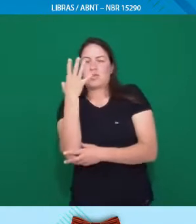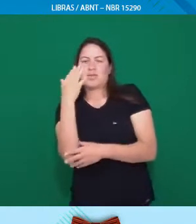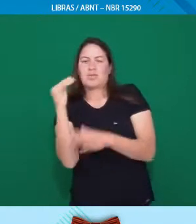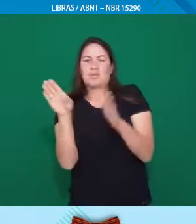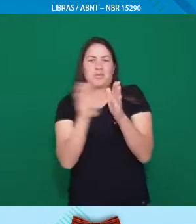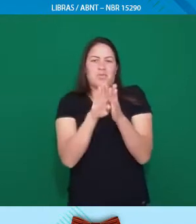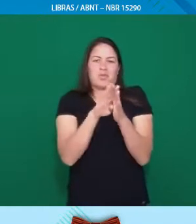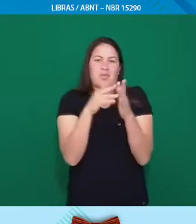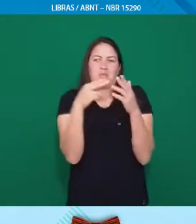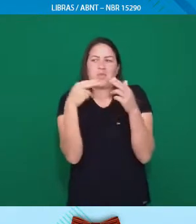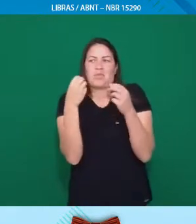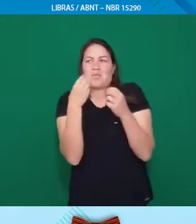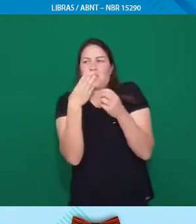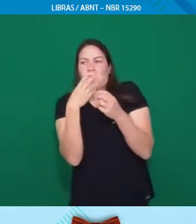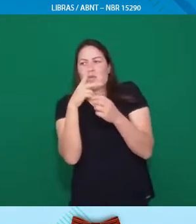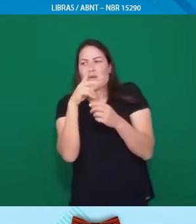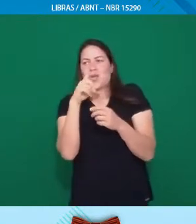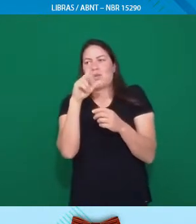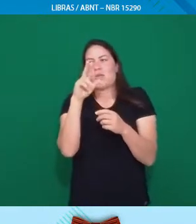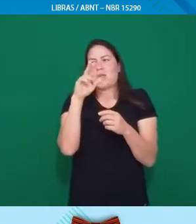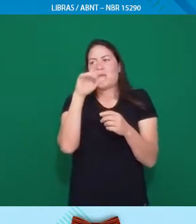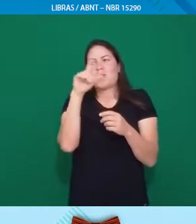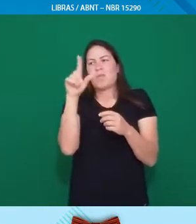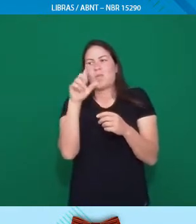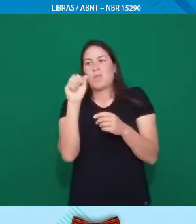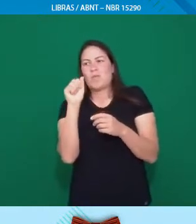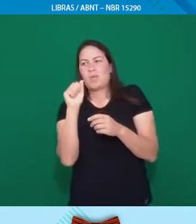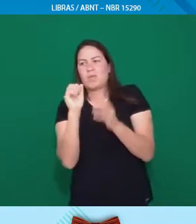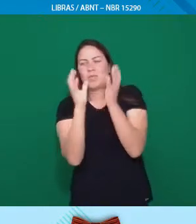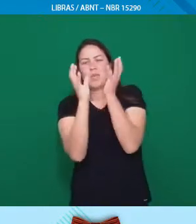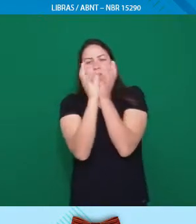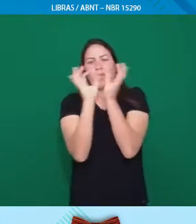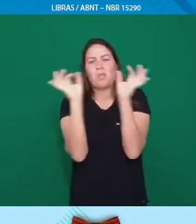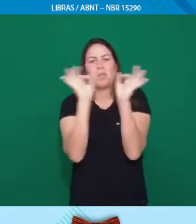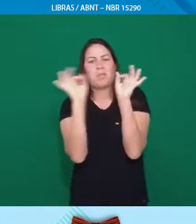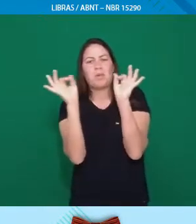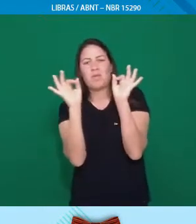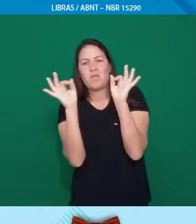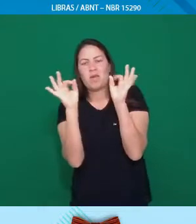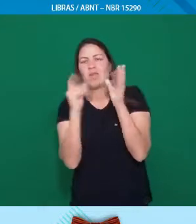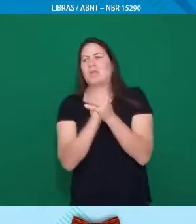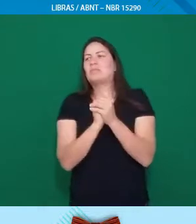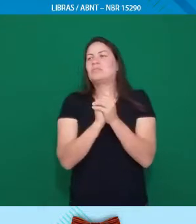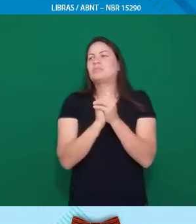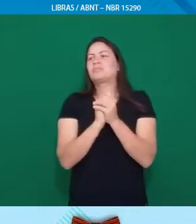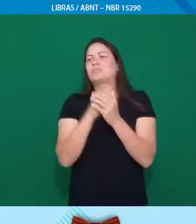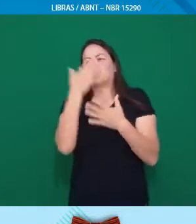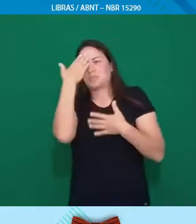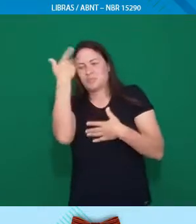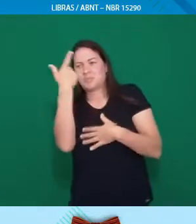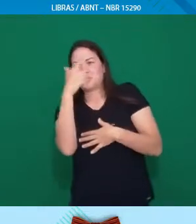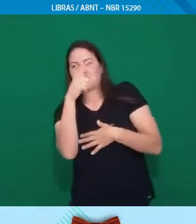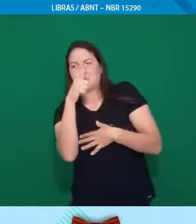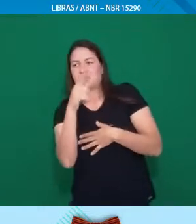boas atraem coisas boas né Luiz de massa da pai muito obrigado Mais uma vez né